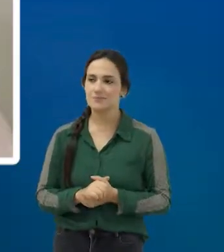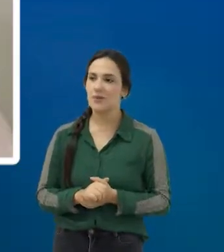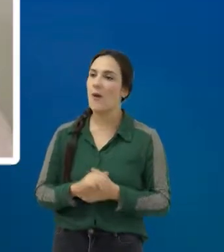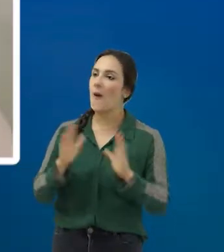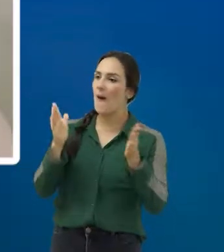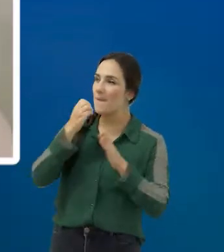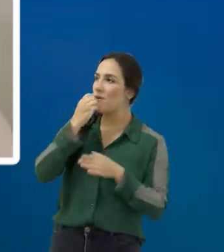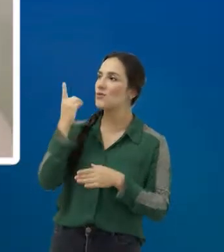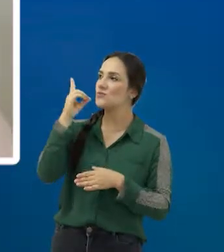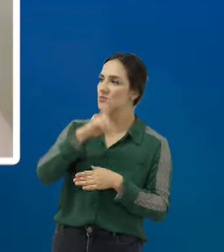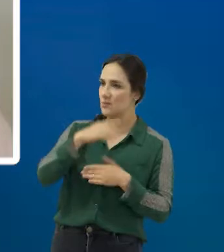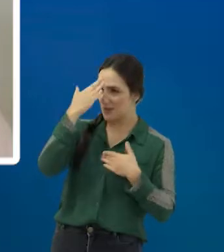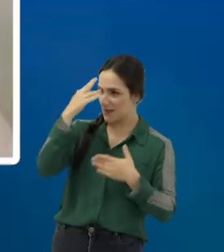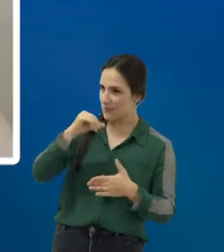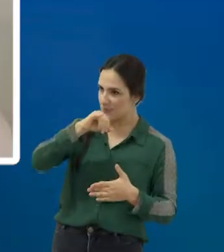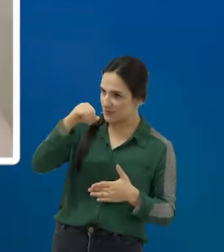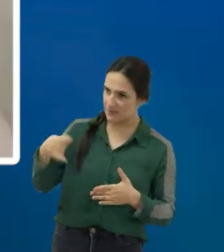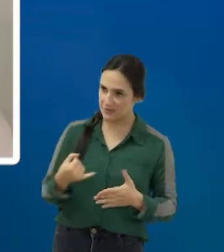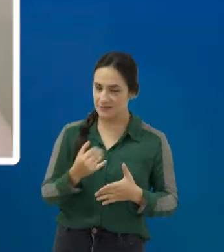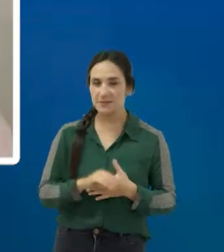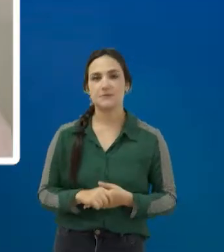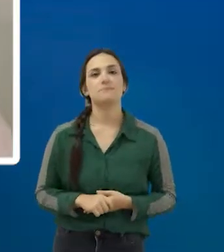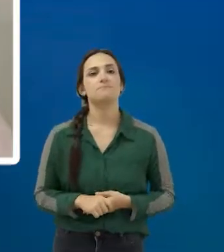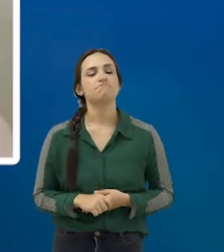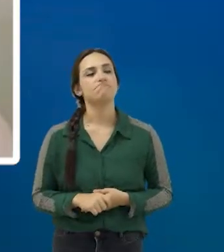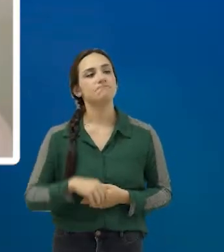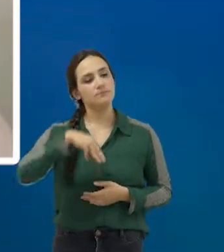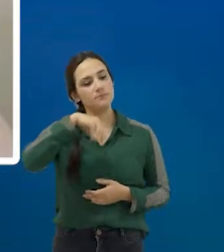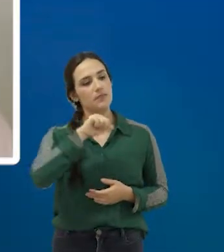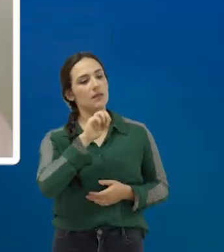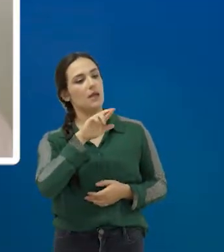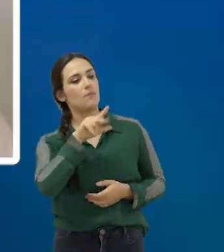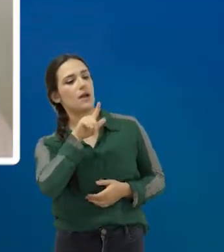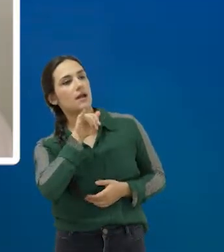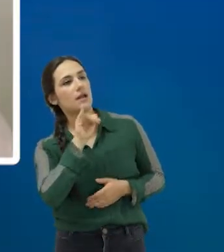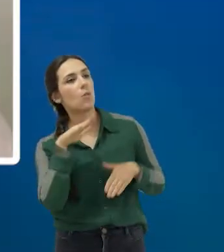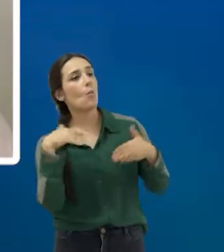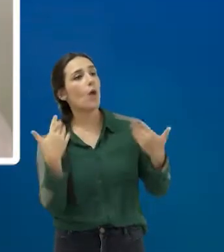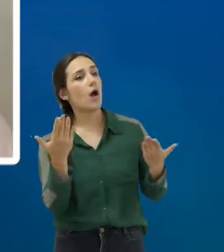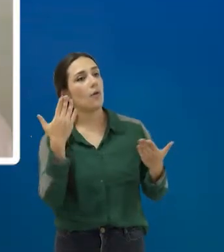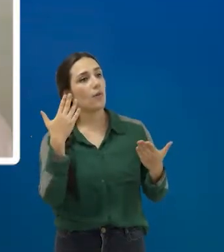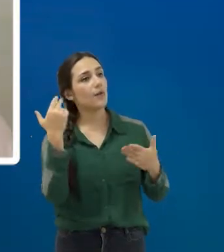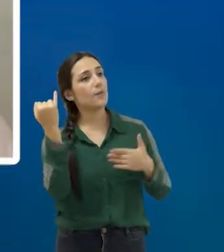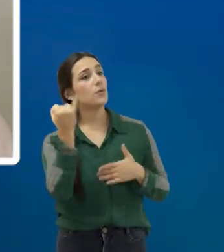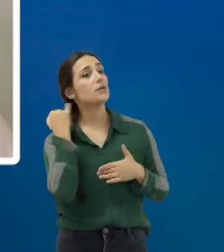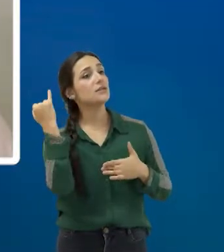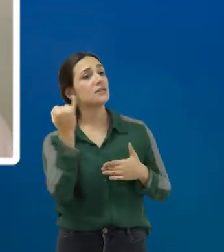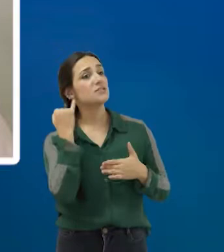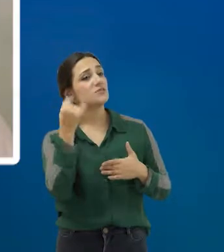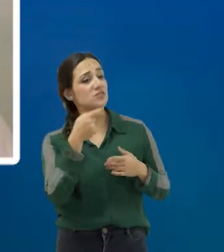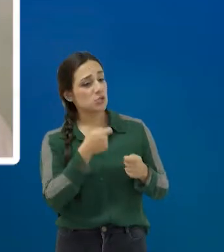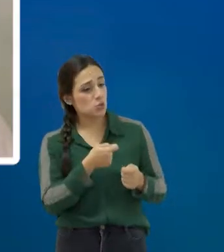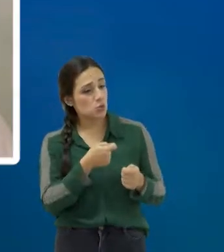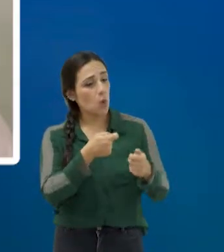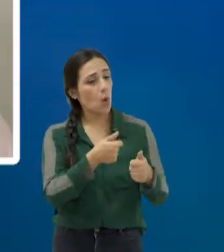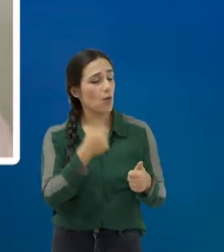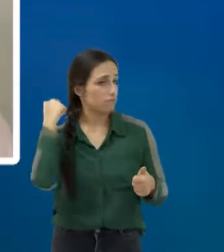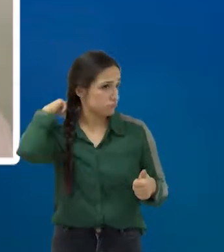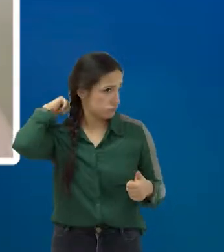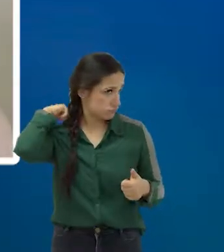bom dia. Muito obrigada pela oportunidade. Marli, qual que é a importância de ser um doador de medula